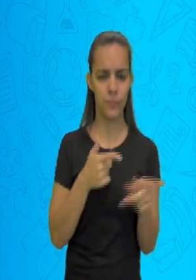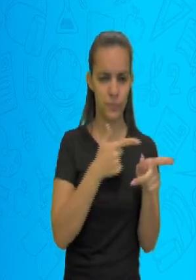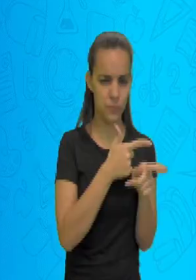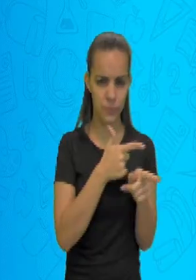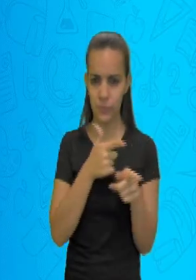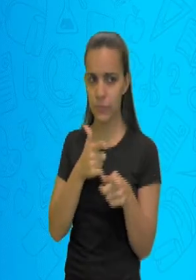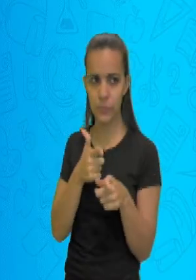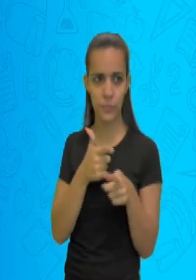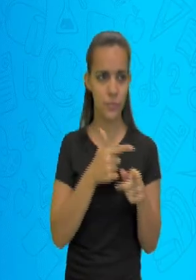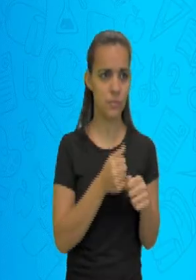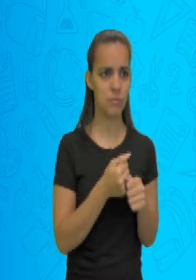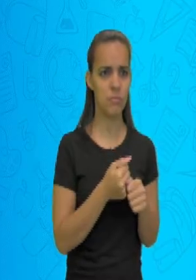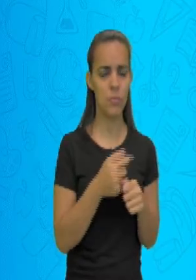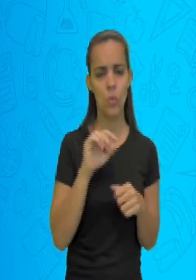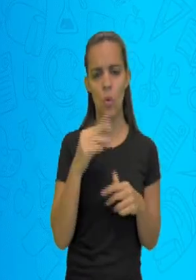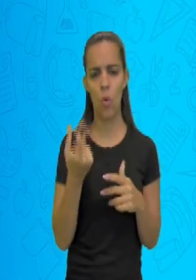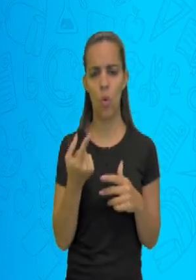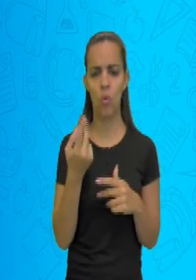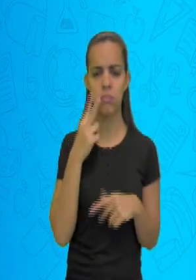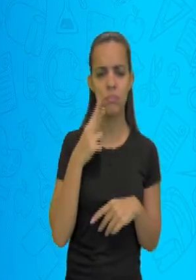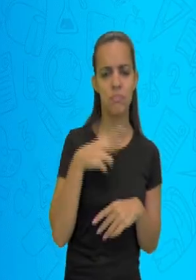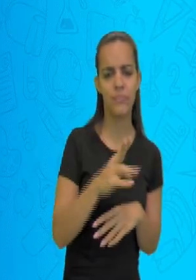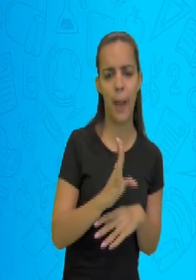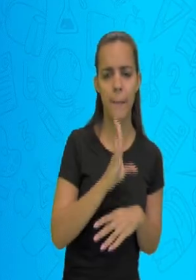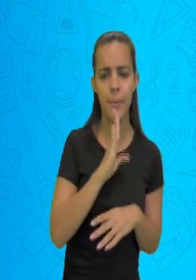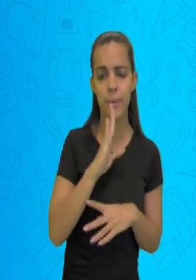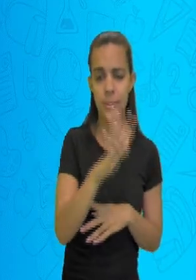alguma expedição. Expedição é quando eles vão